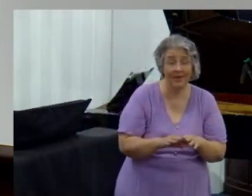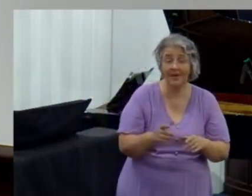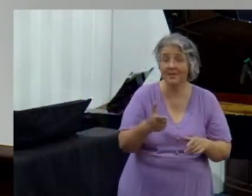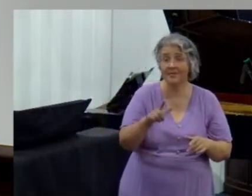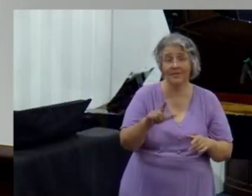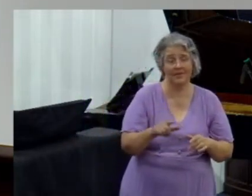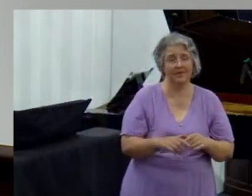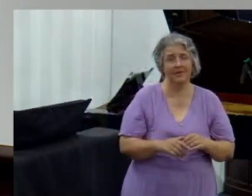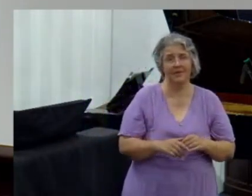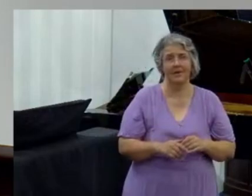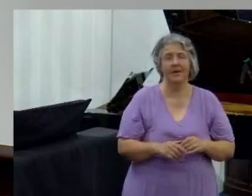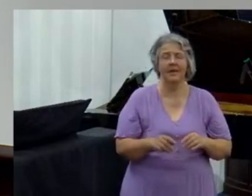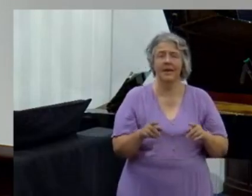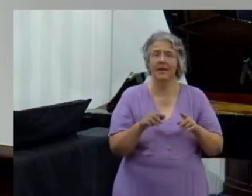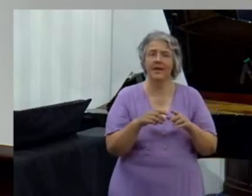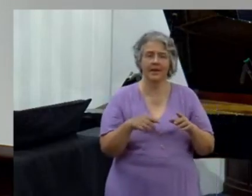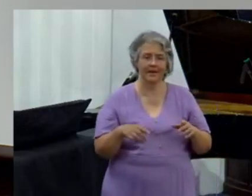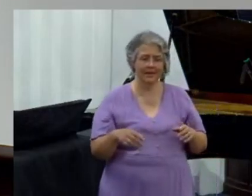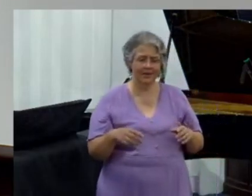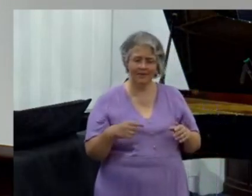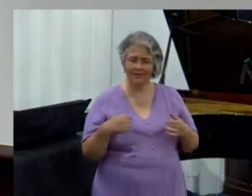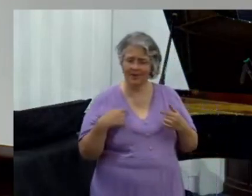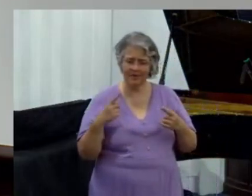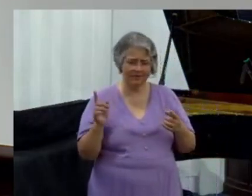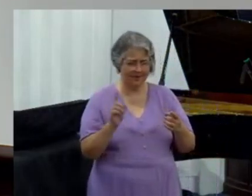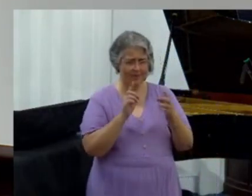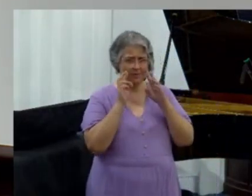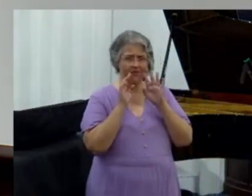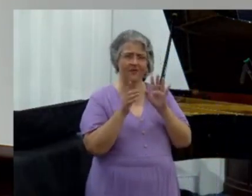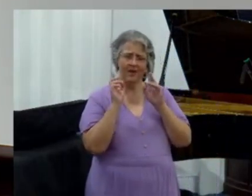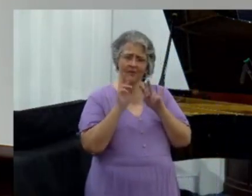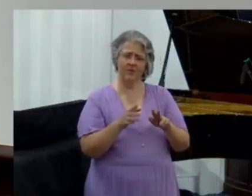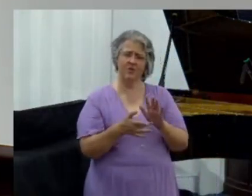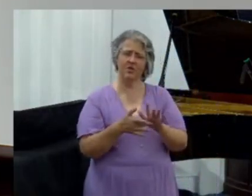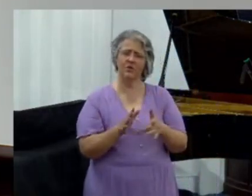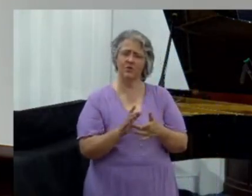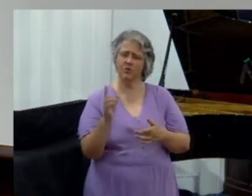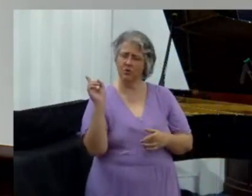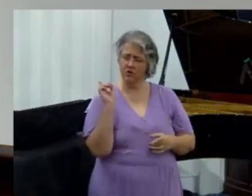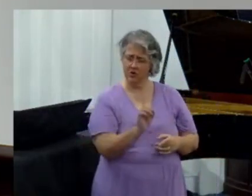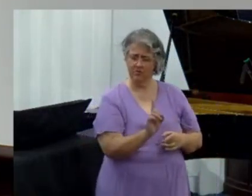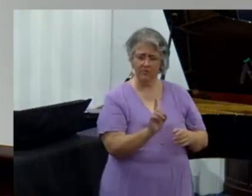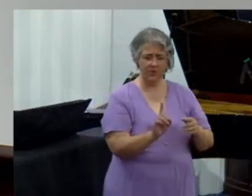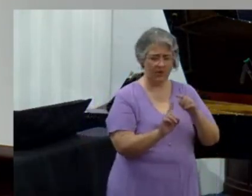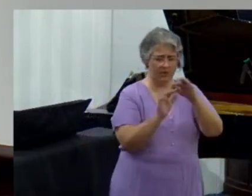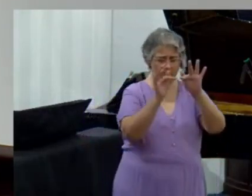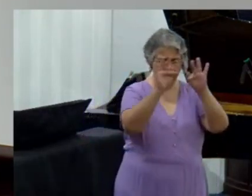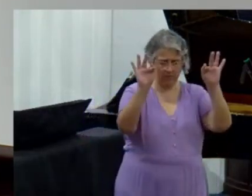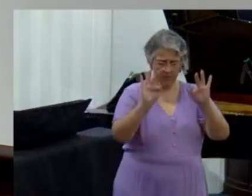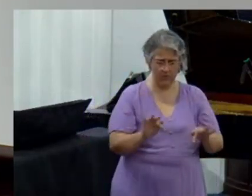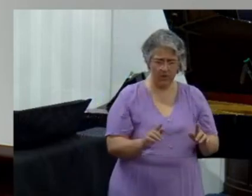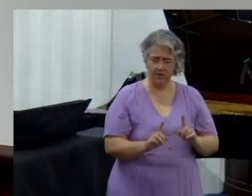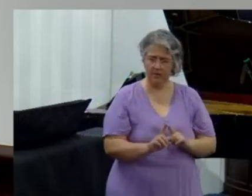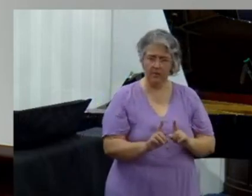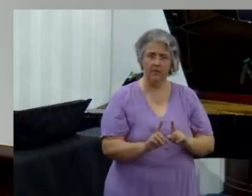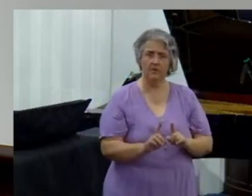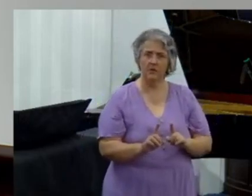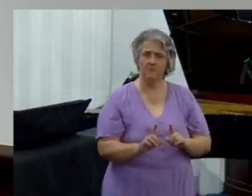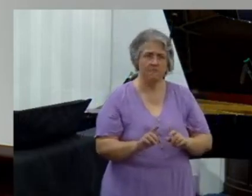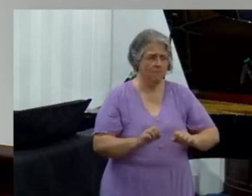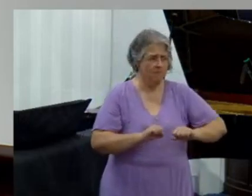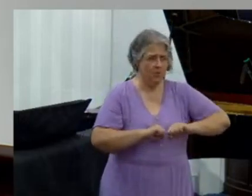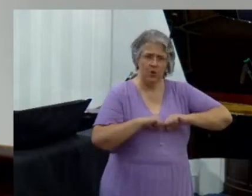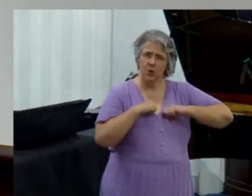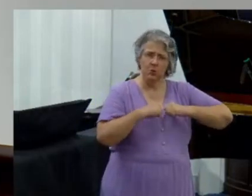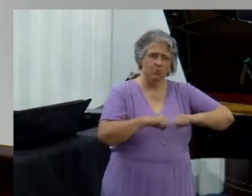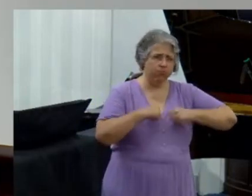cumprir. Então nós encontramos o Senhor Jesus Cristo se colocando no templo e demonstrando toda a sua